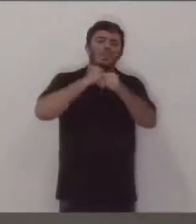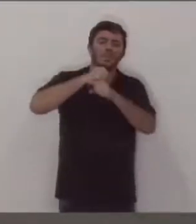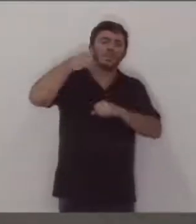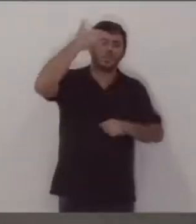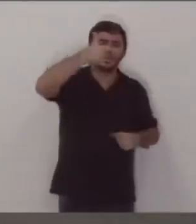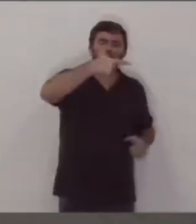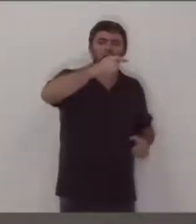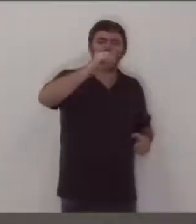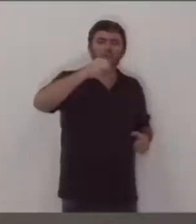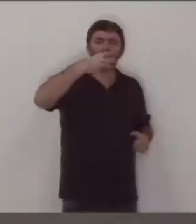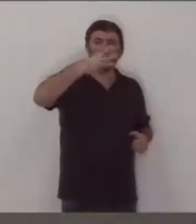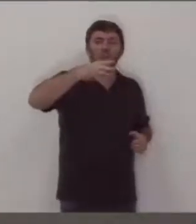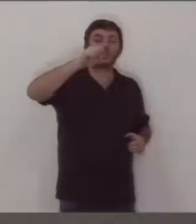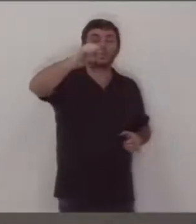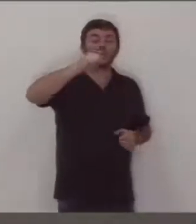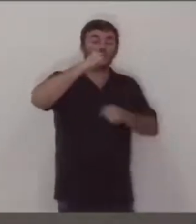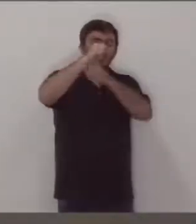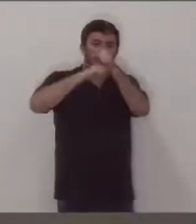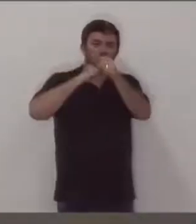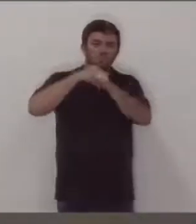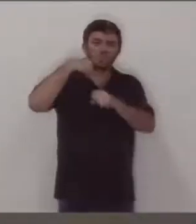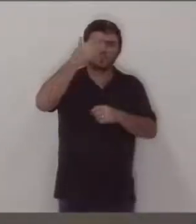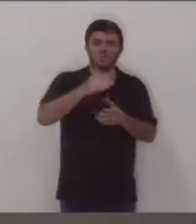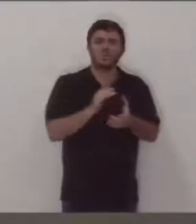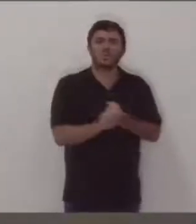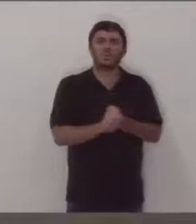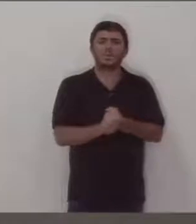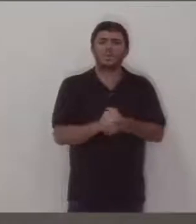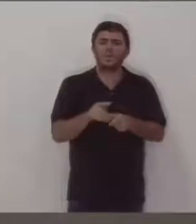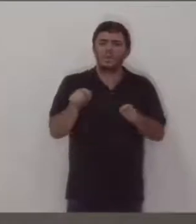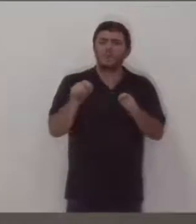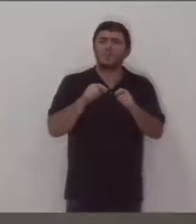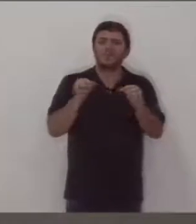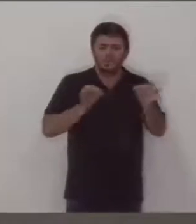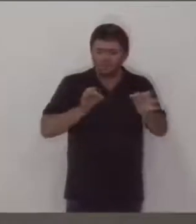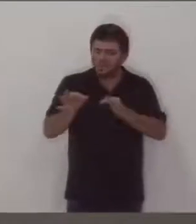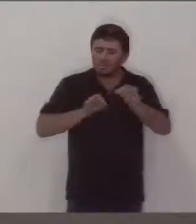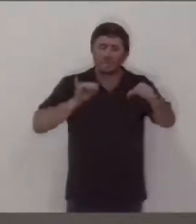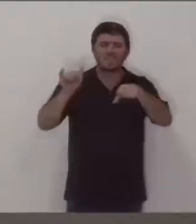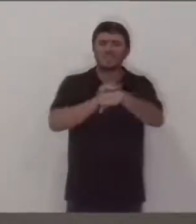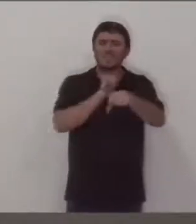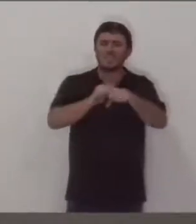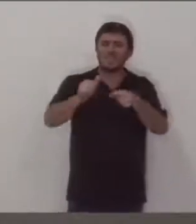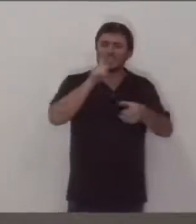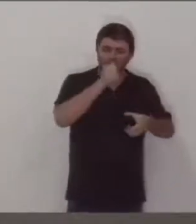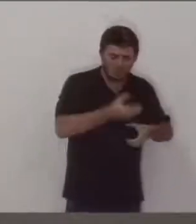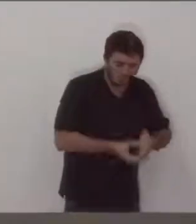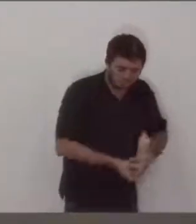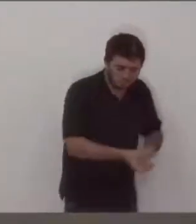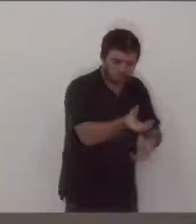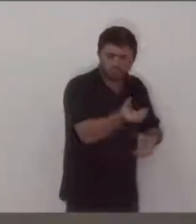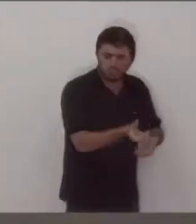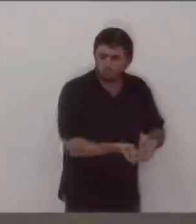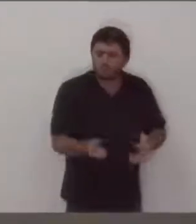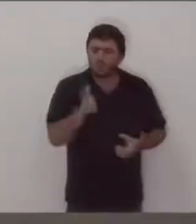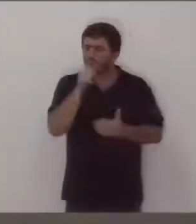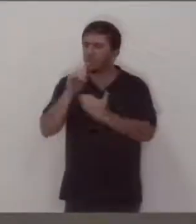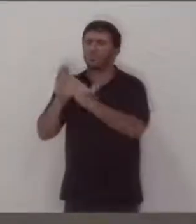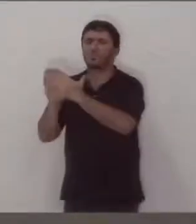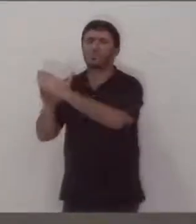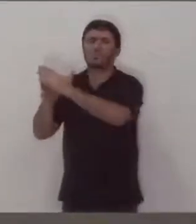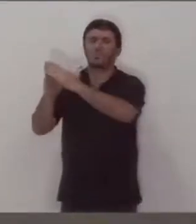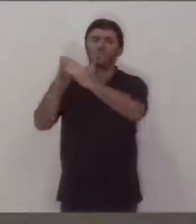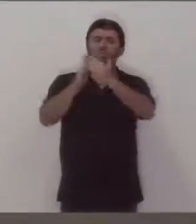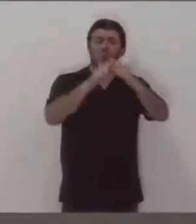ao abastecimento de água, esgotamento sanitário, drenagem urbana, além dos manejos dos resíduos sólidos, para que a